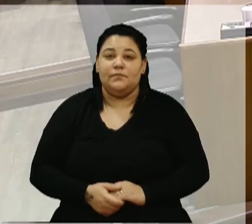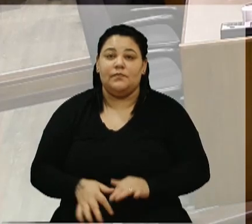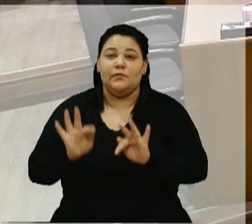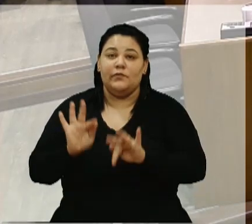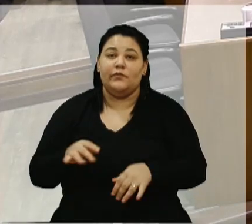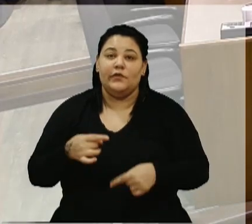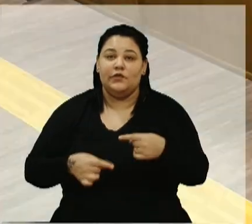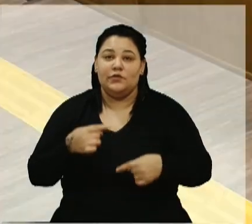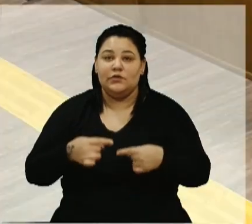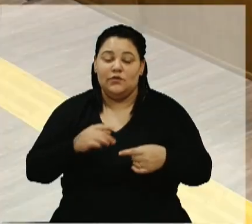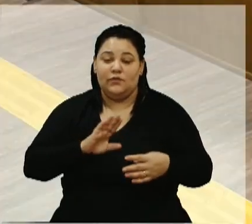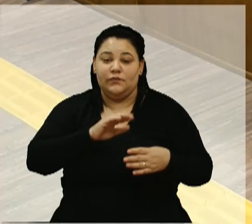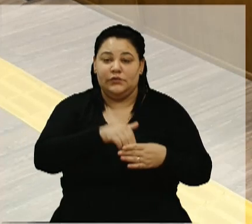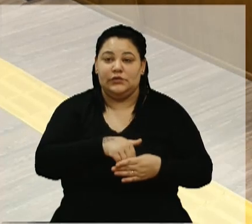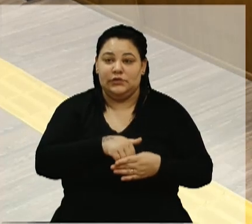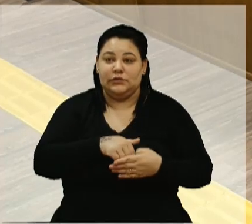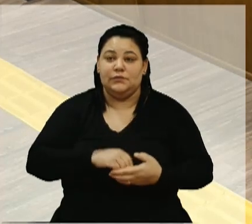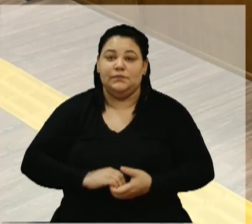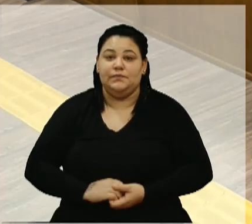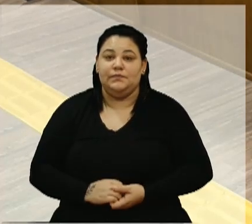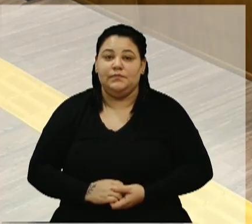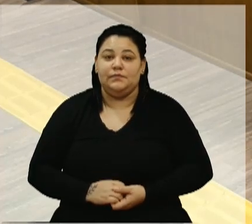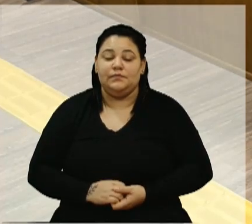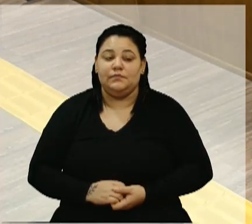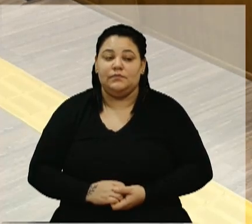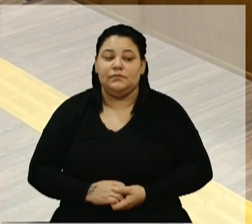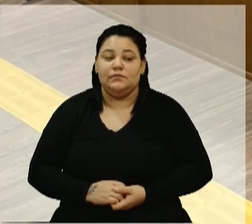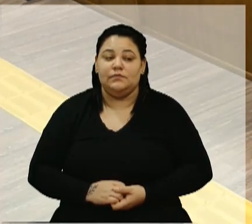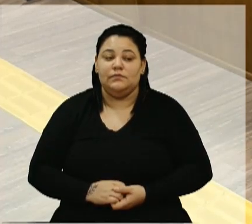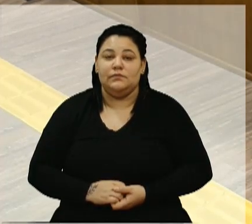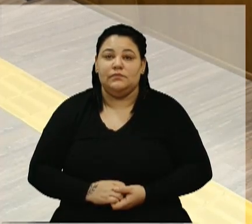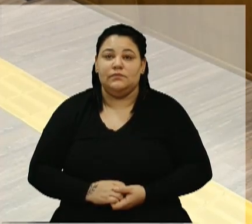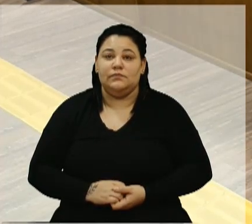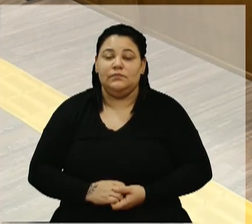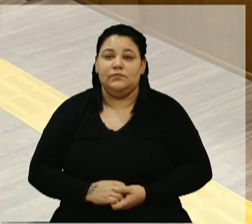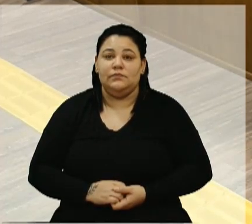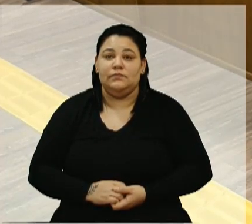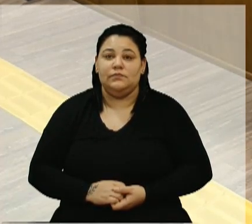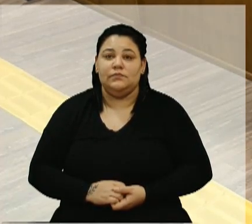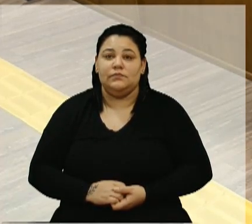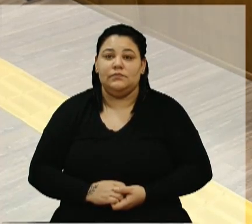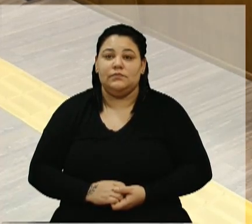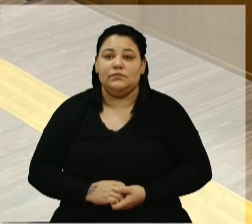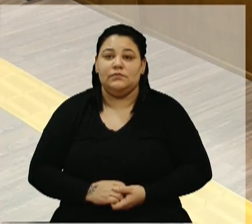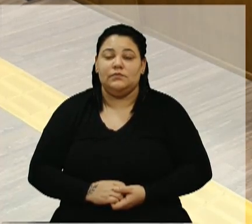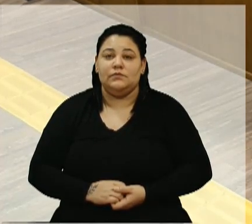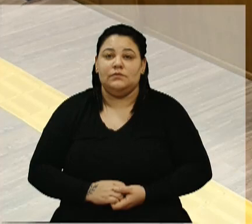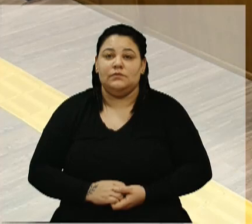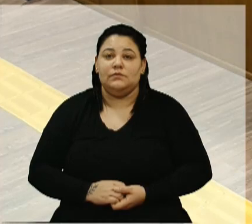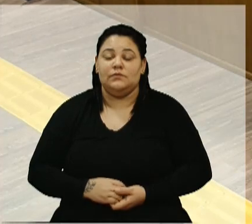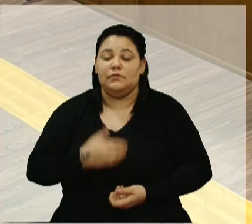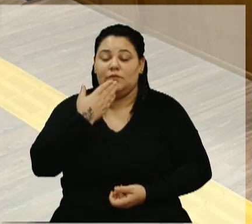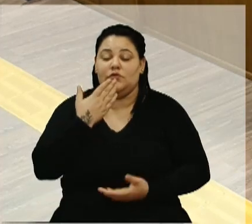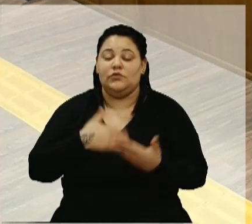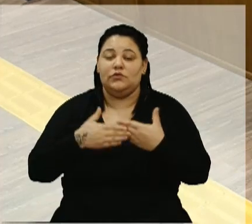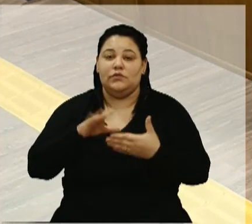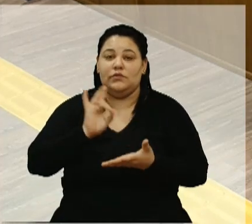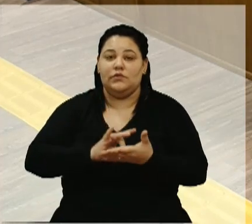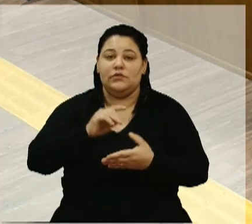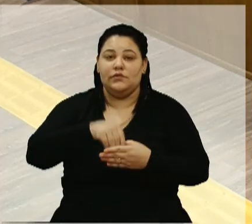em votação, o regime de urgência. Solicito às vereadoras e vereadores que registrem os seus votos.